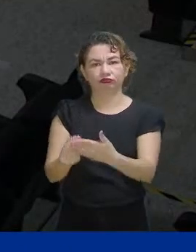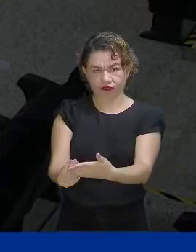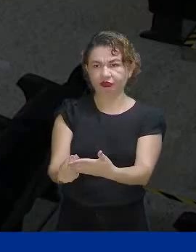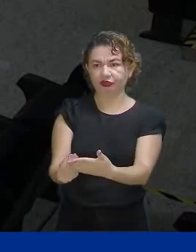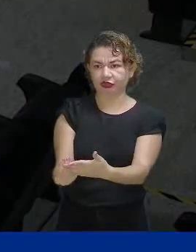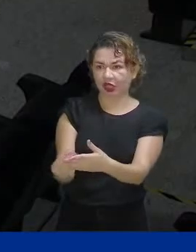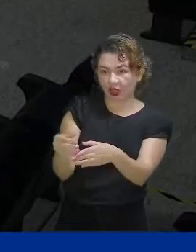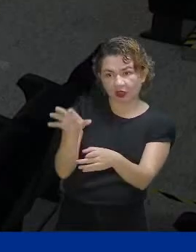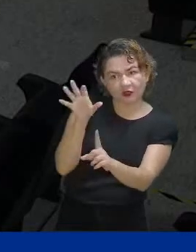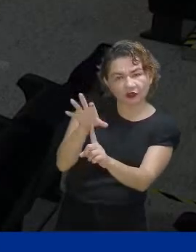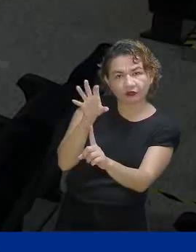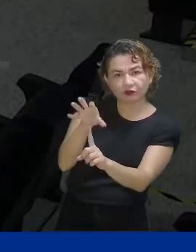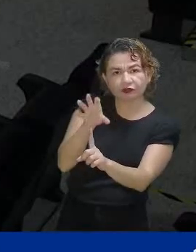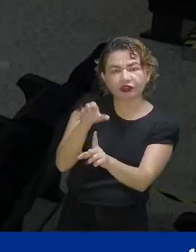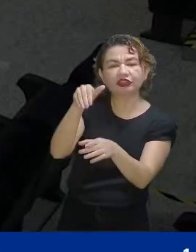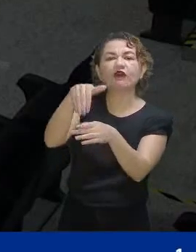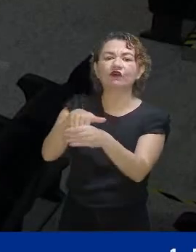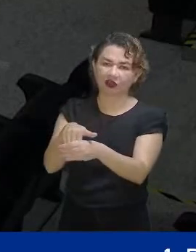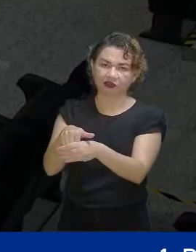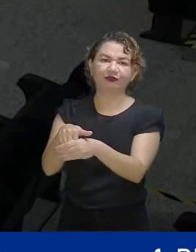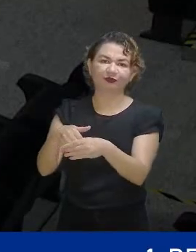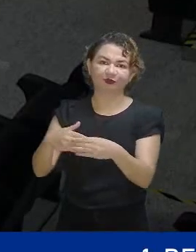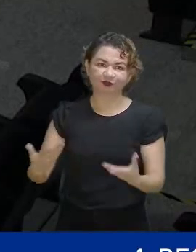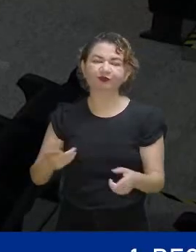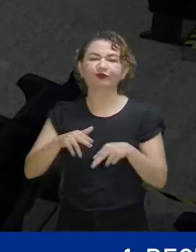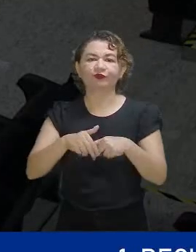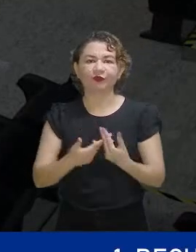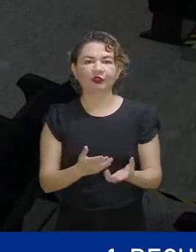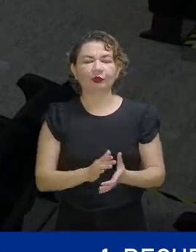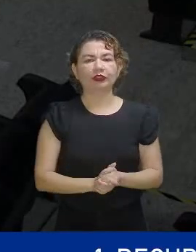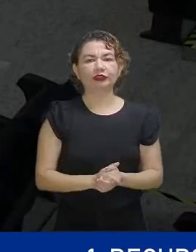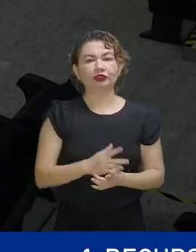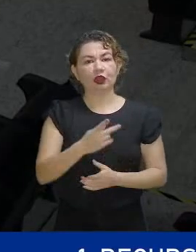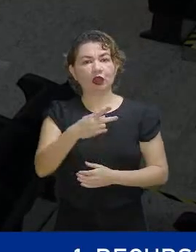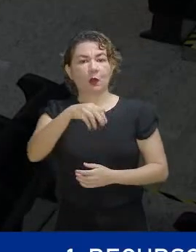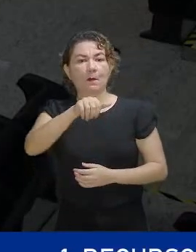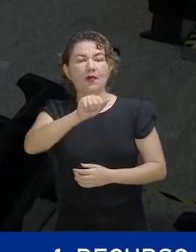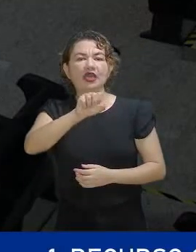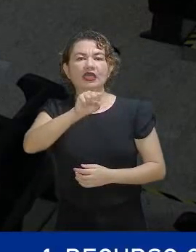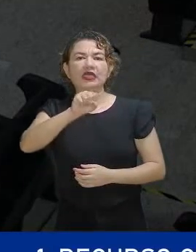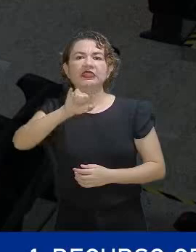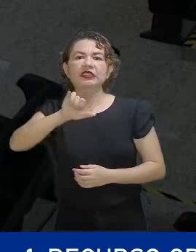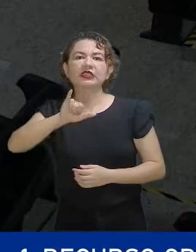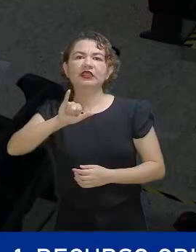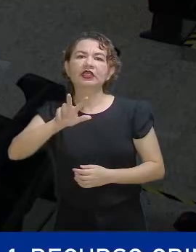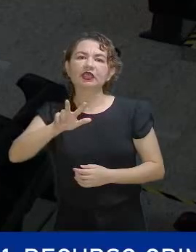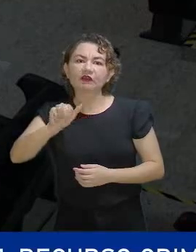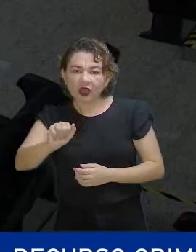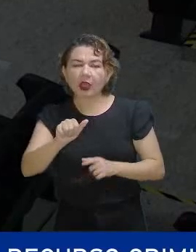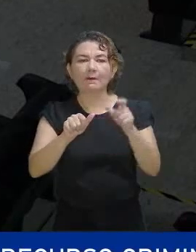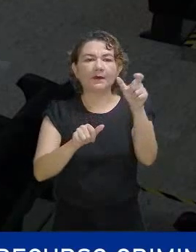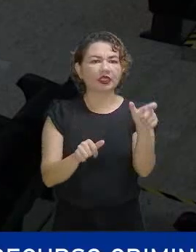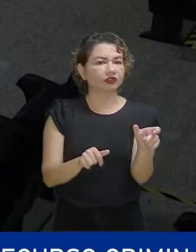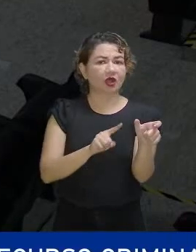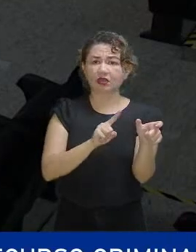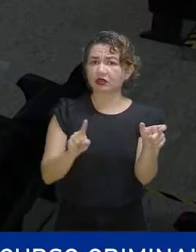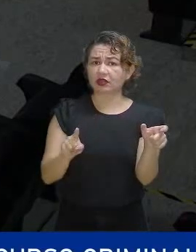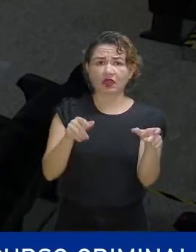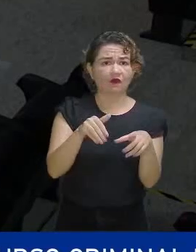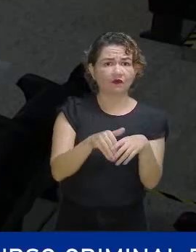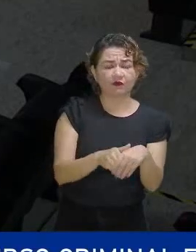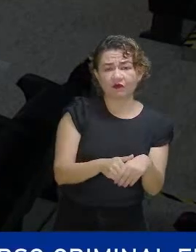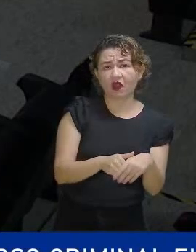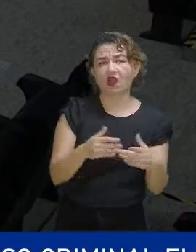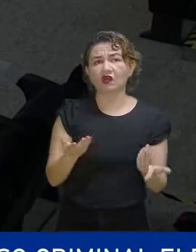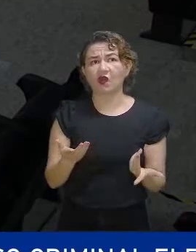finalidade de influenciar o voto. Já na modalidade passiva, mesmo quem não seja eleitor, como pessoas com